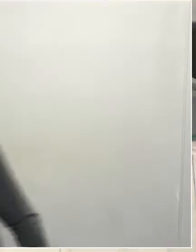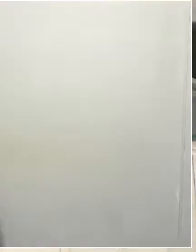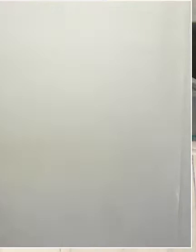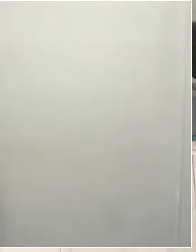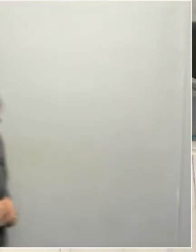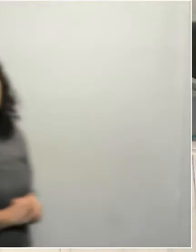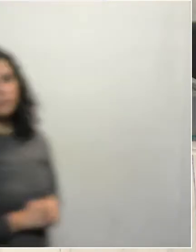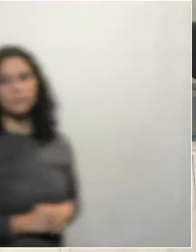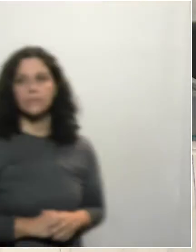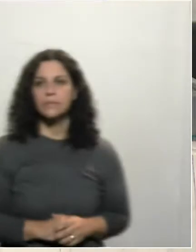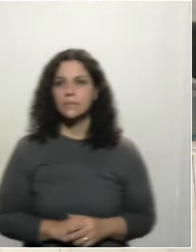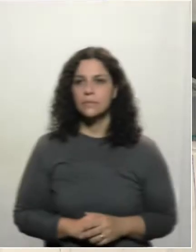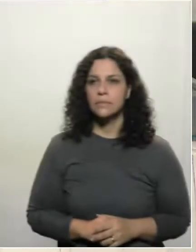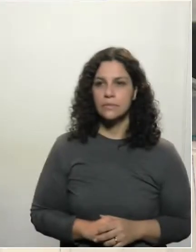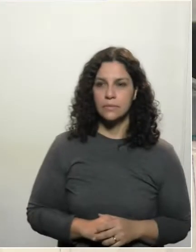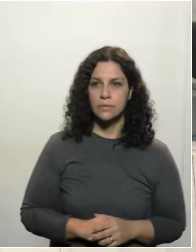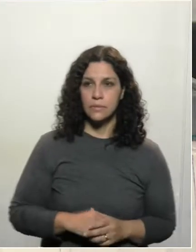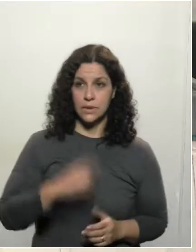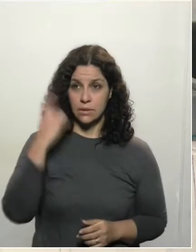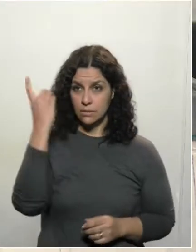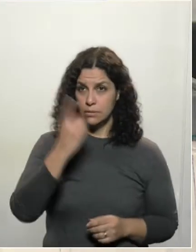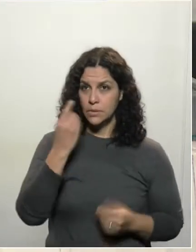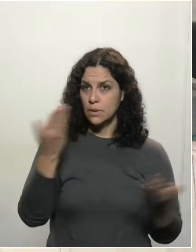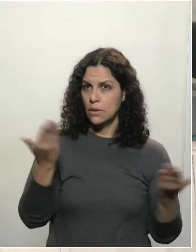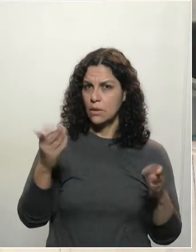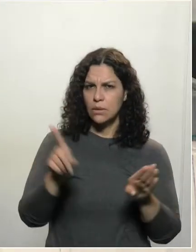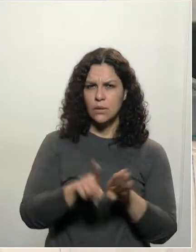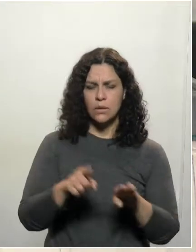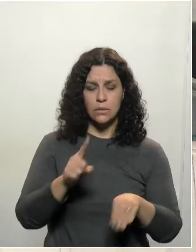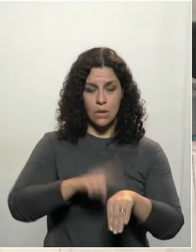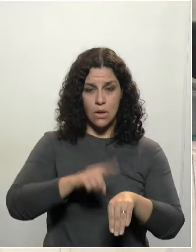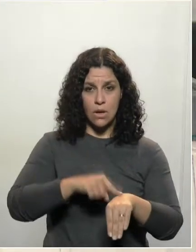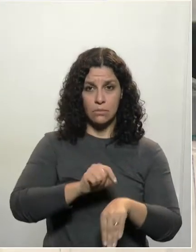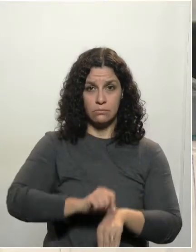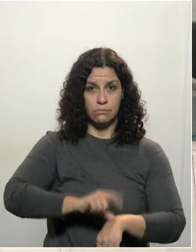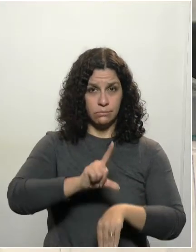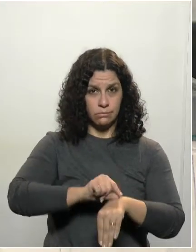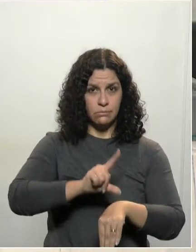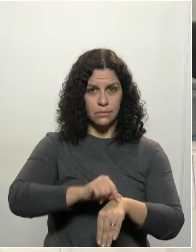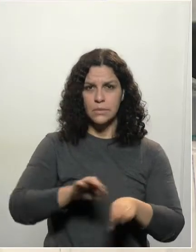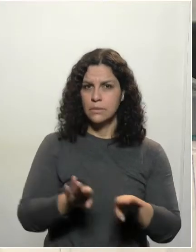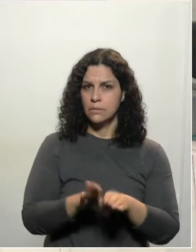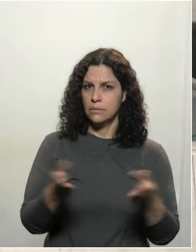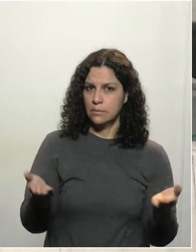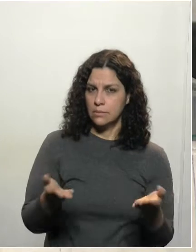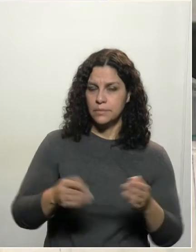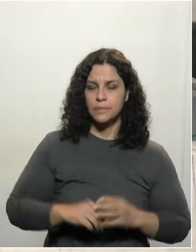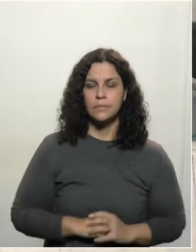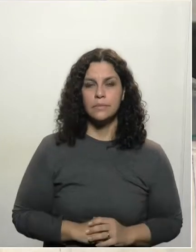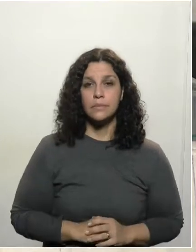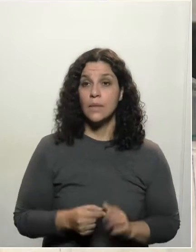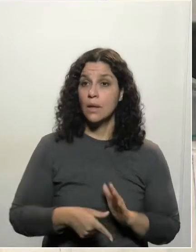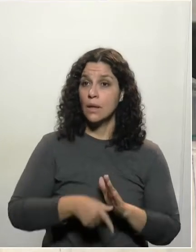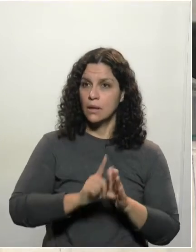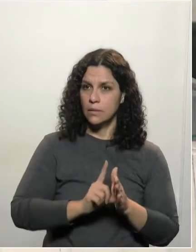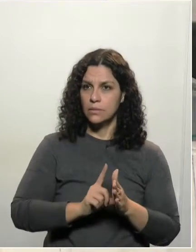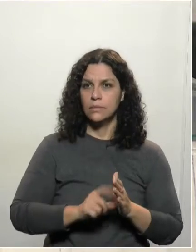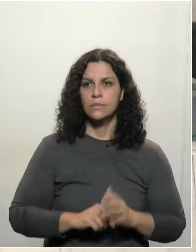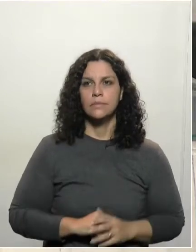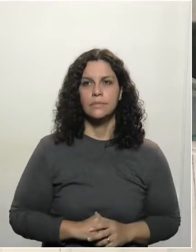Senhores deputados, vamos aos horários do pequeno expediente, mas